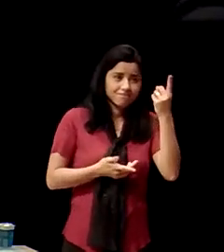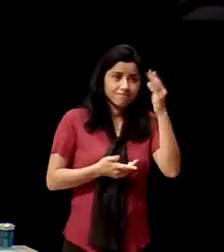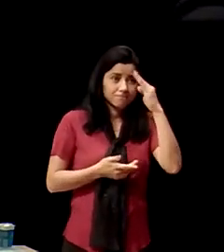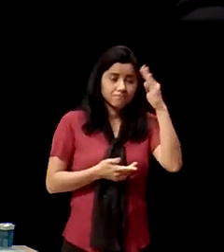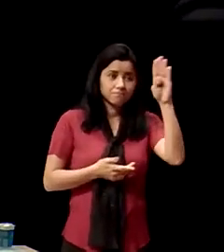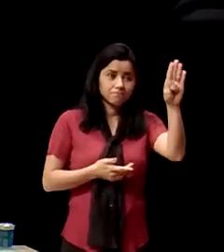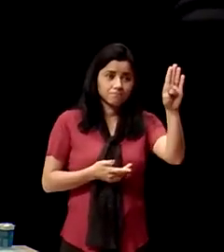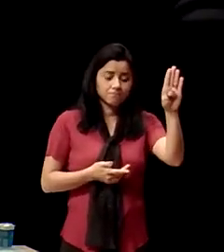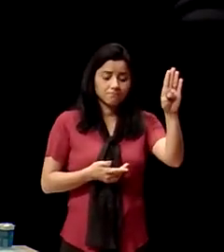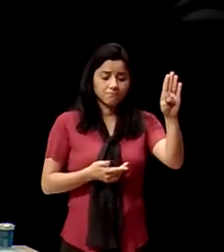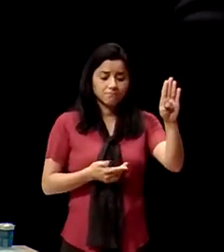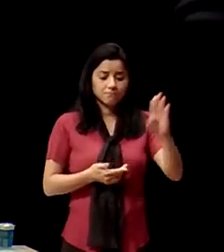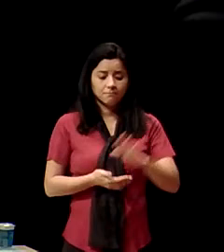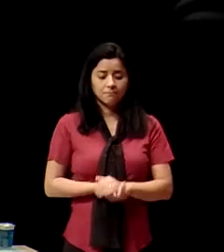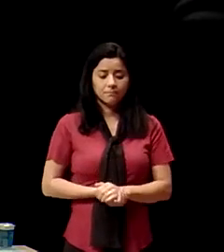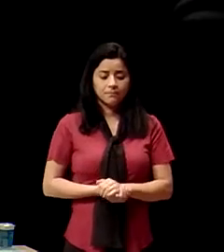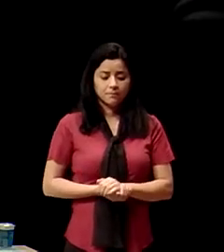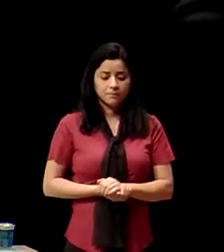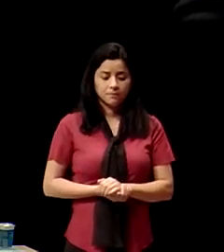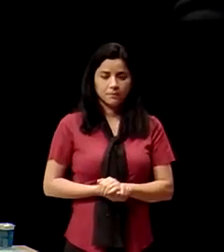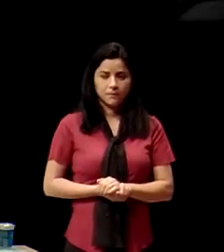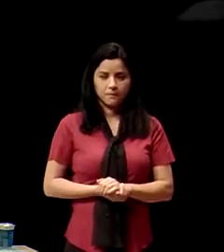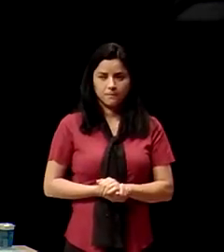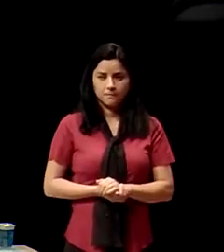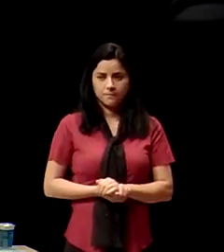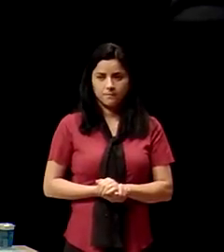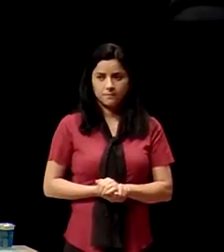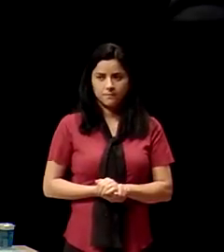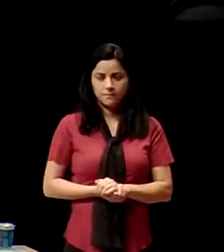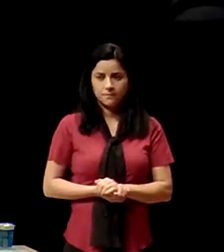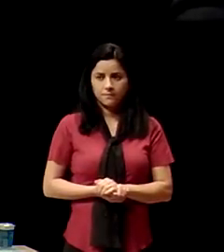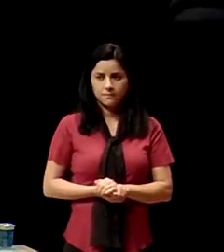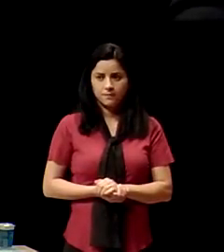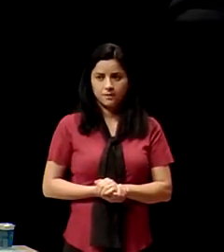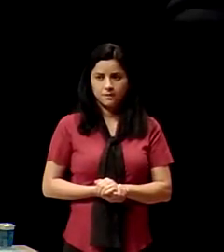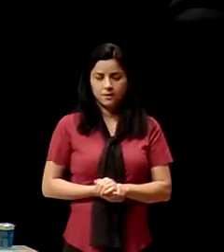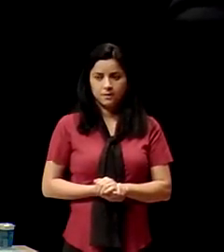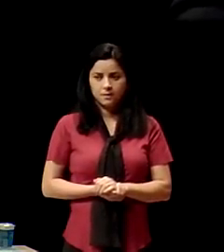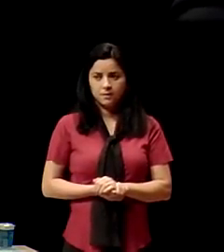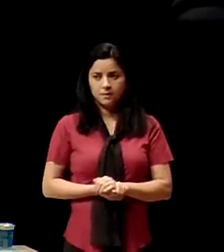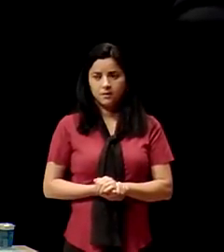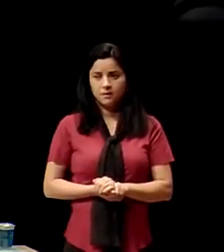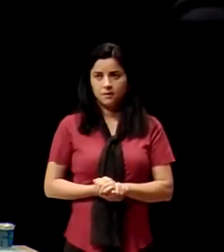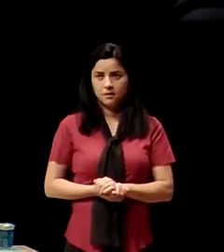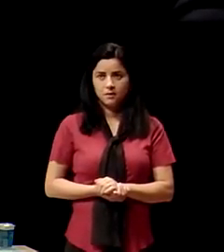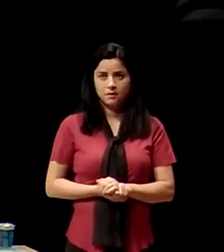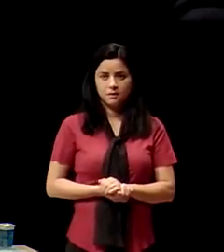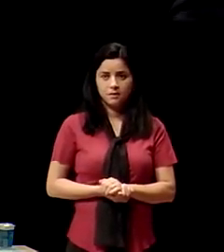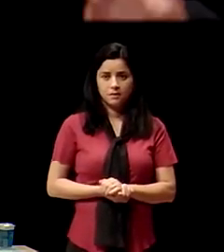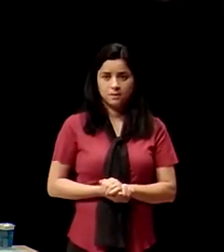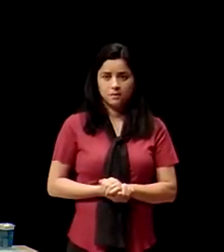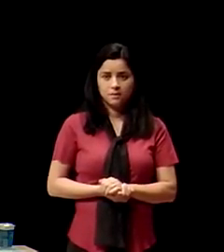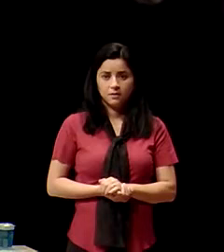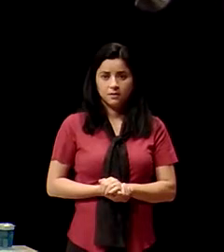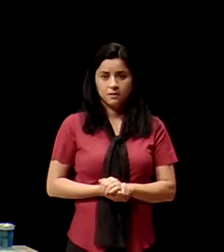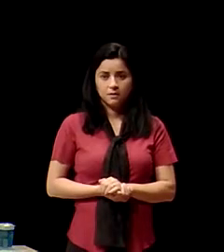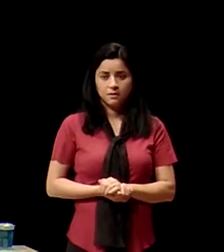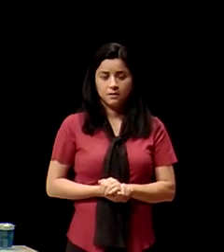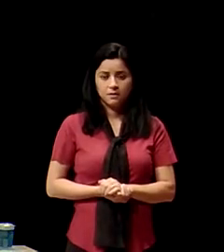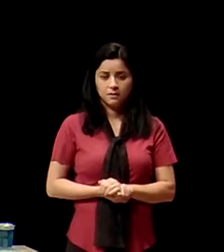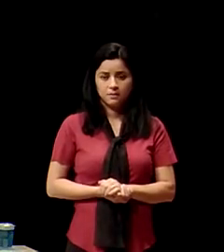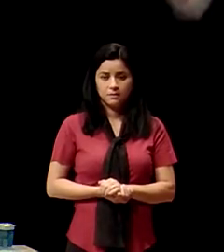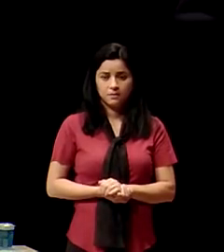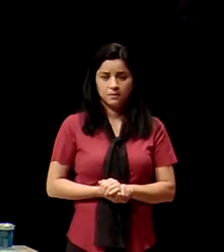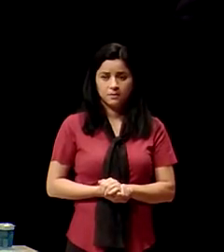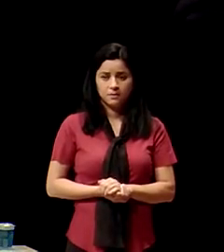principais with respect its mission to its mission and